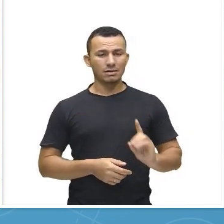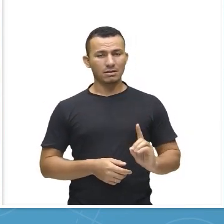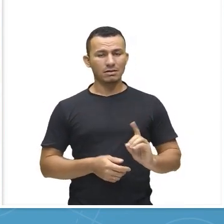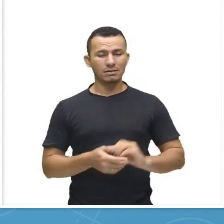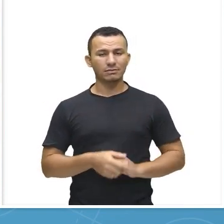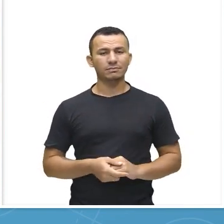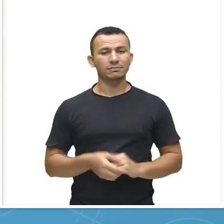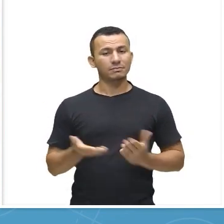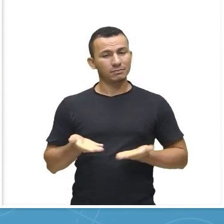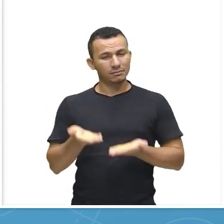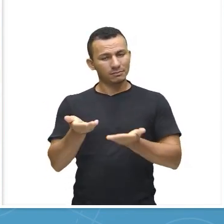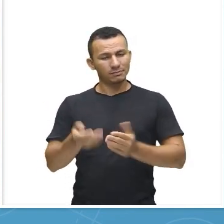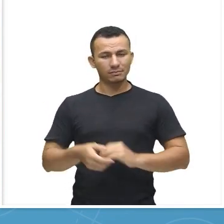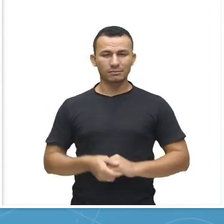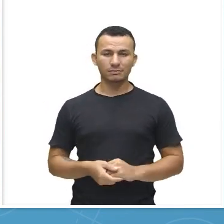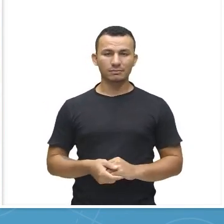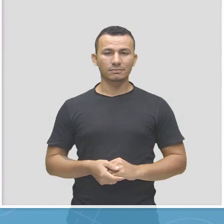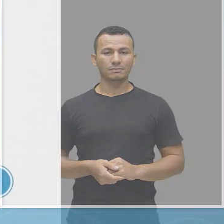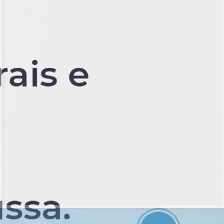Com vocês.